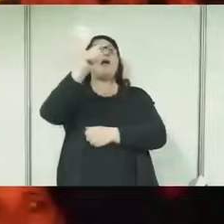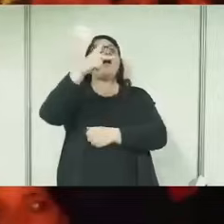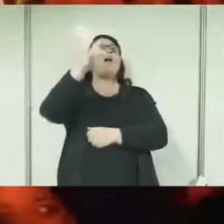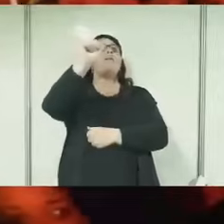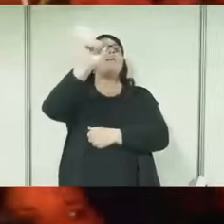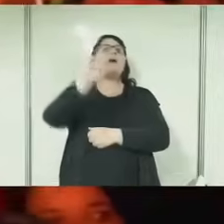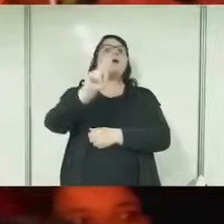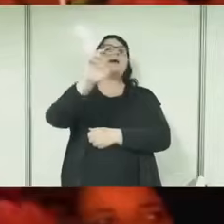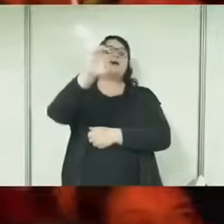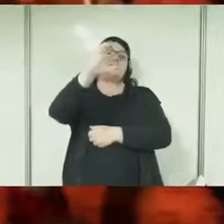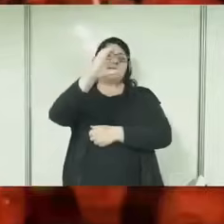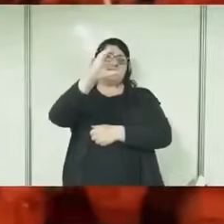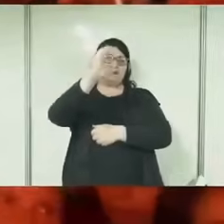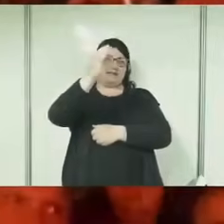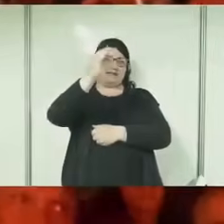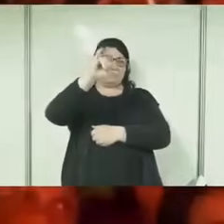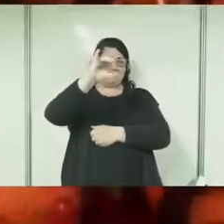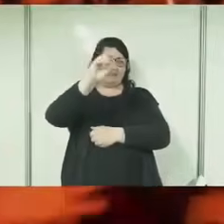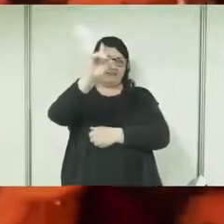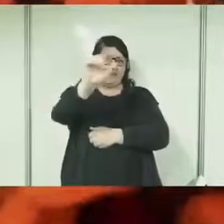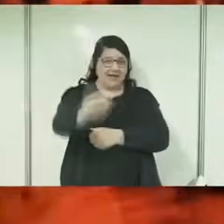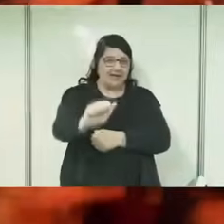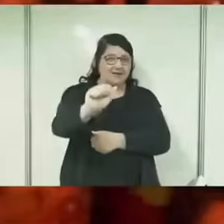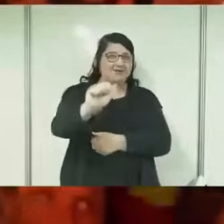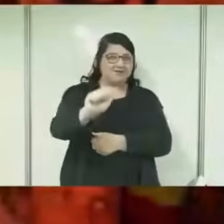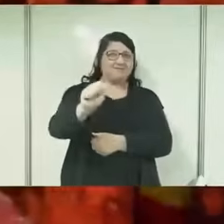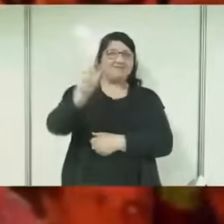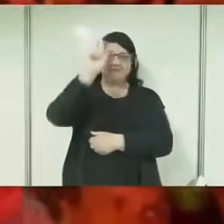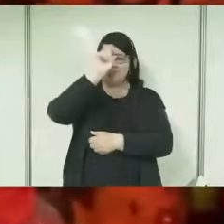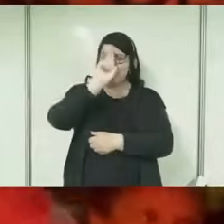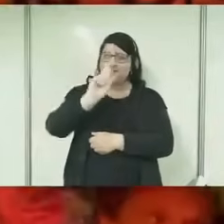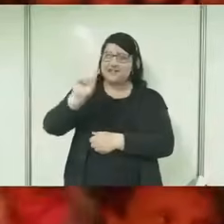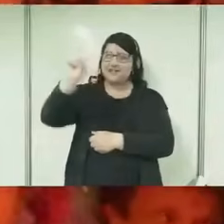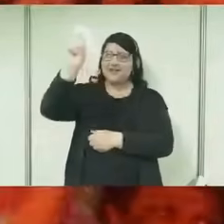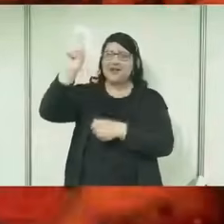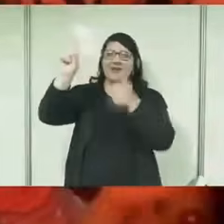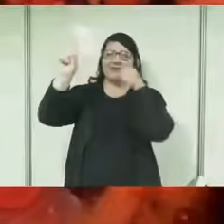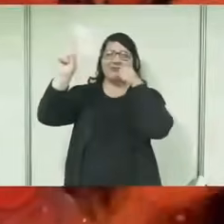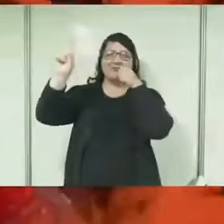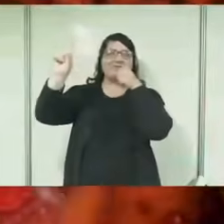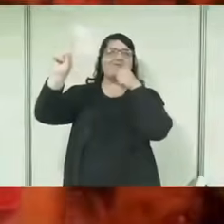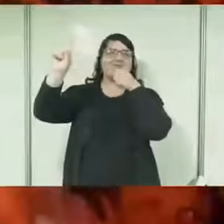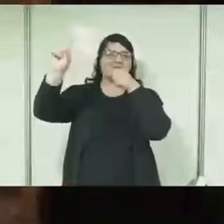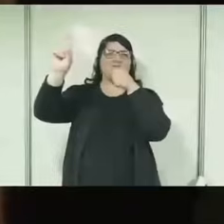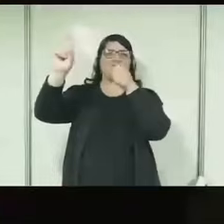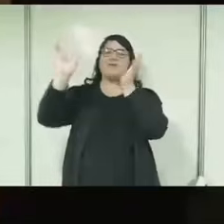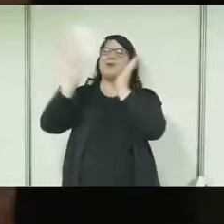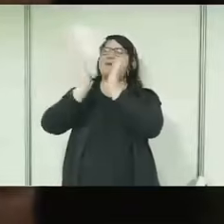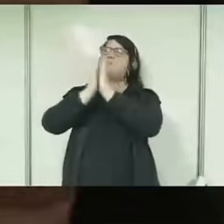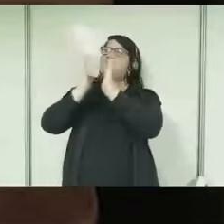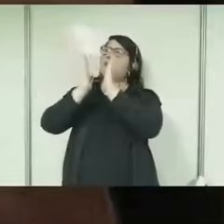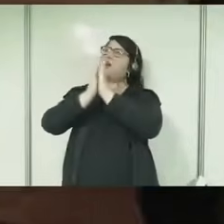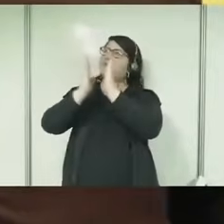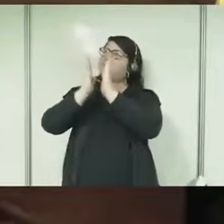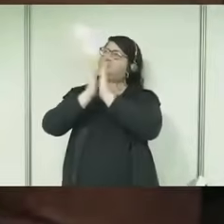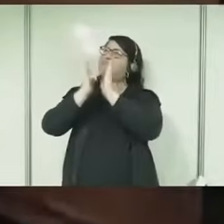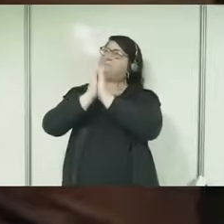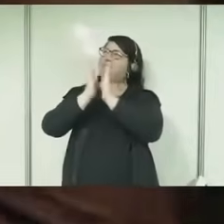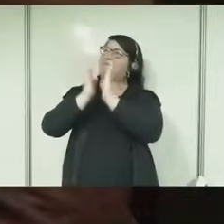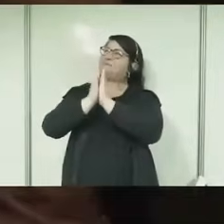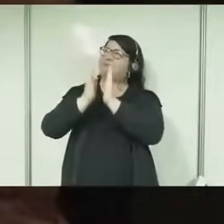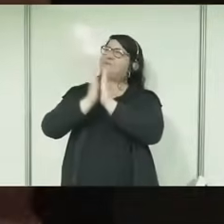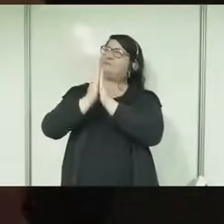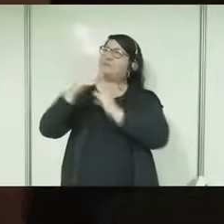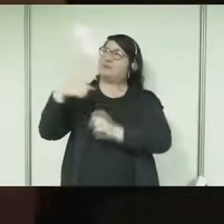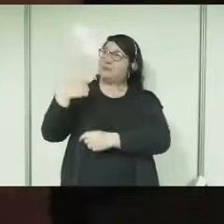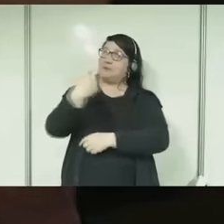Aparecida, a Ti pedimos intercessão. És a Senhora